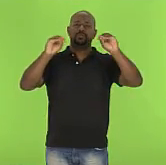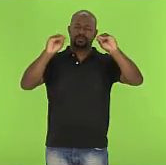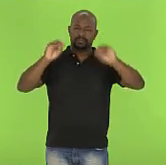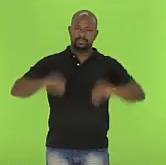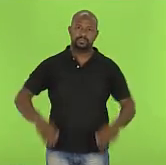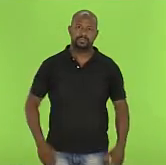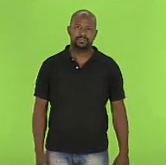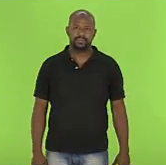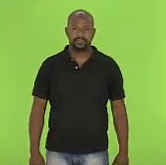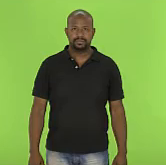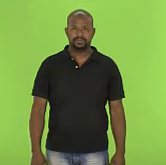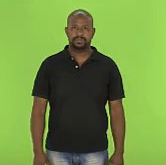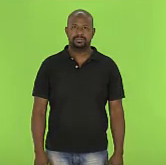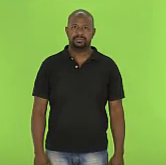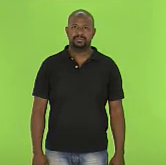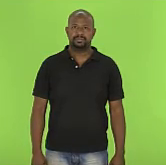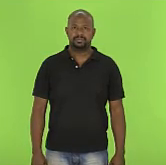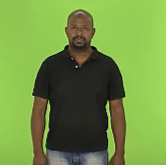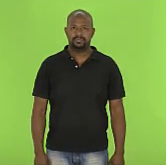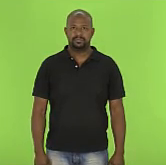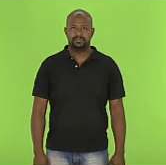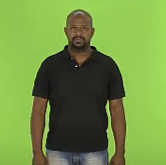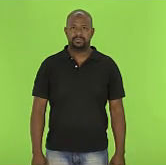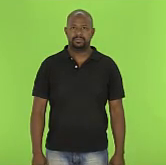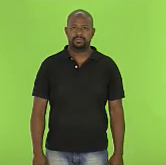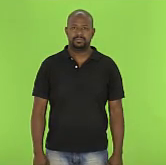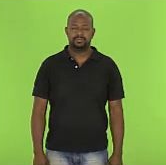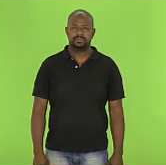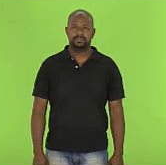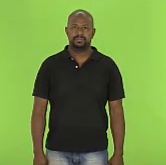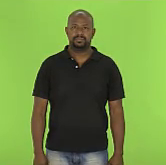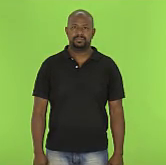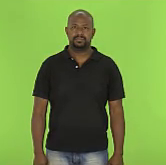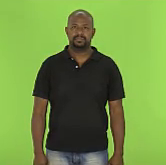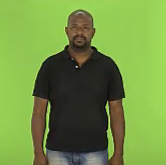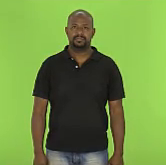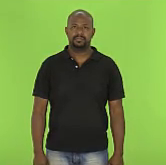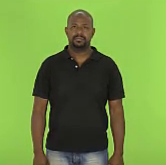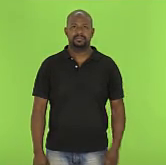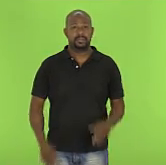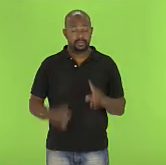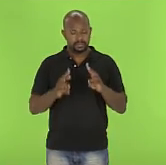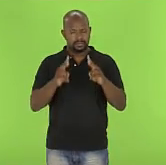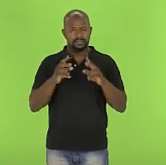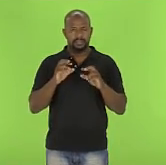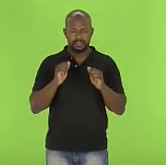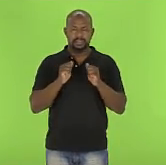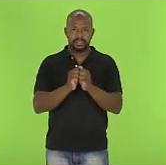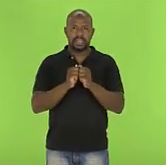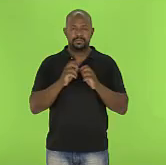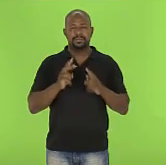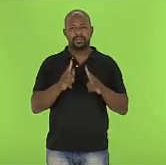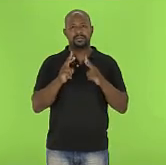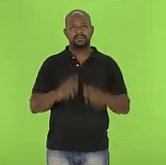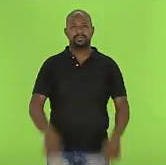Beijo, galera. Tamo junto. Sempre.